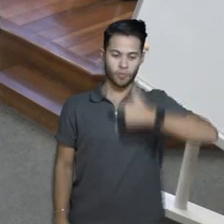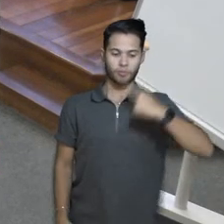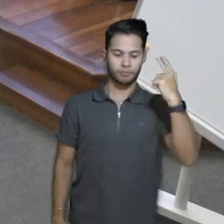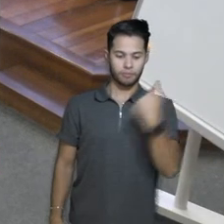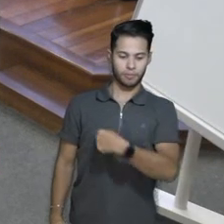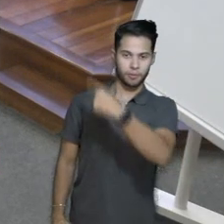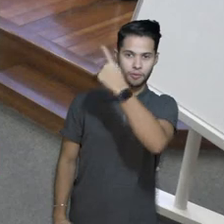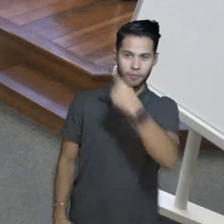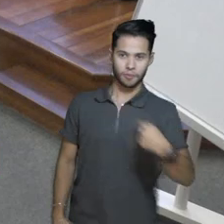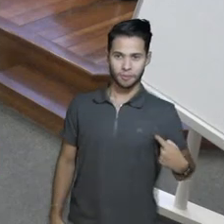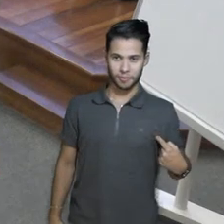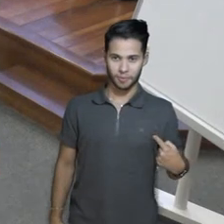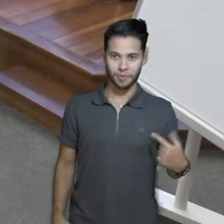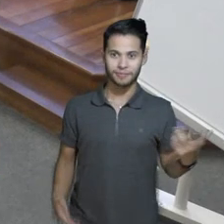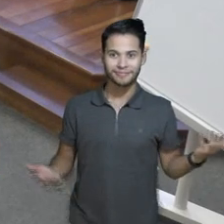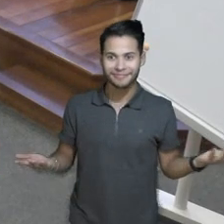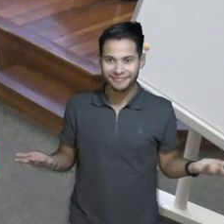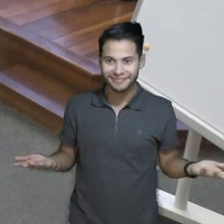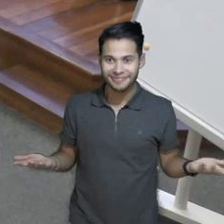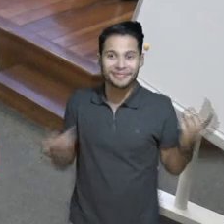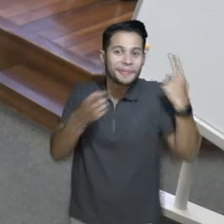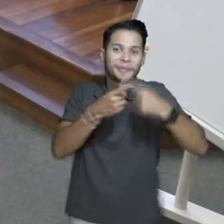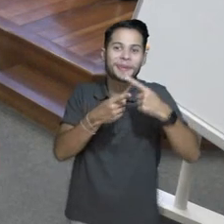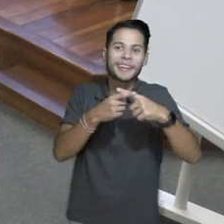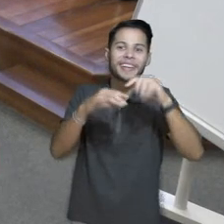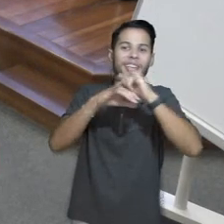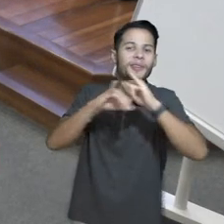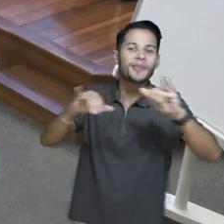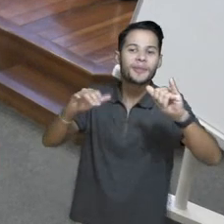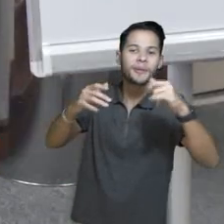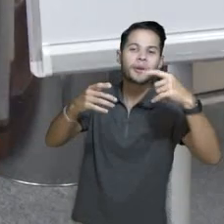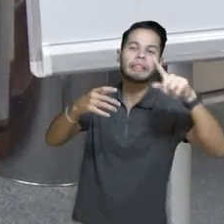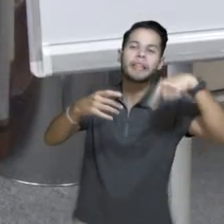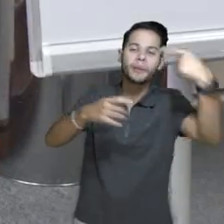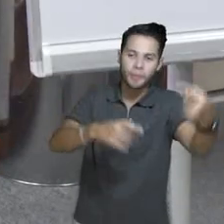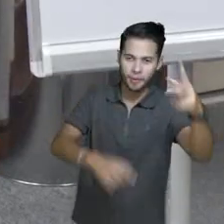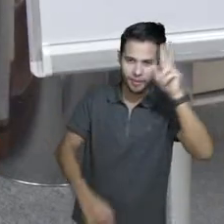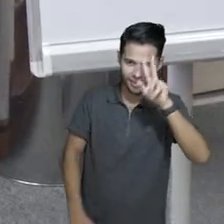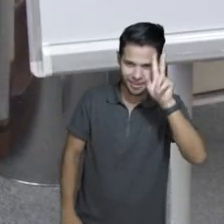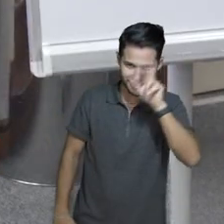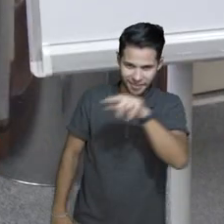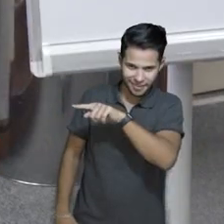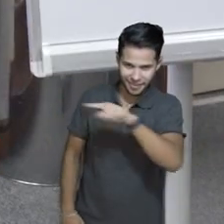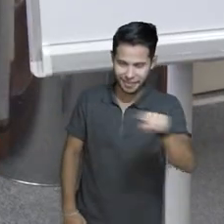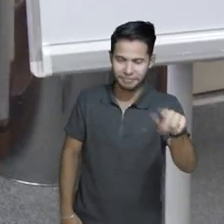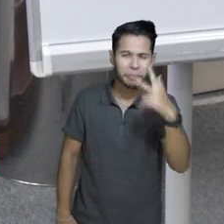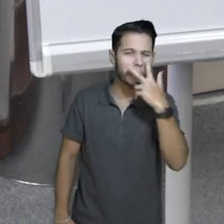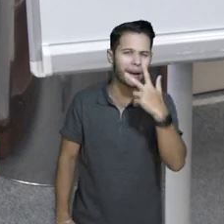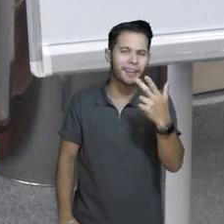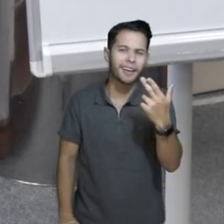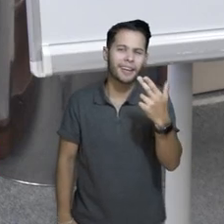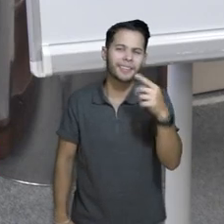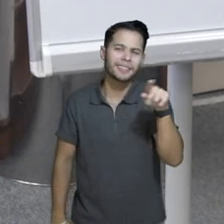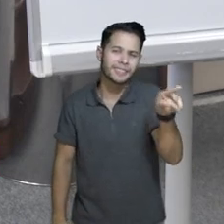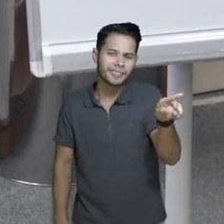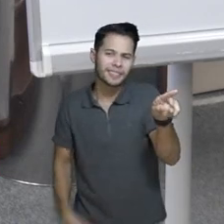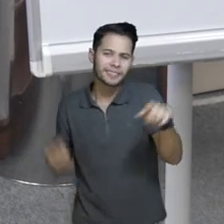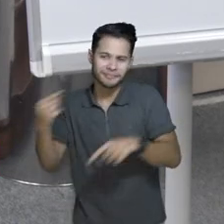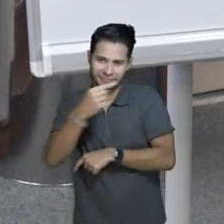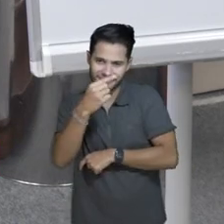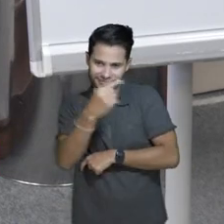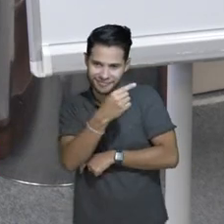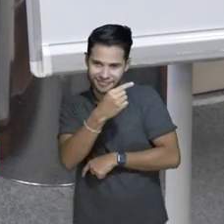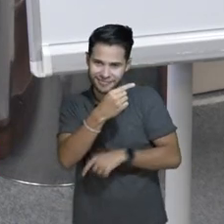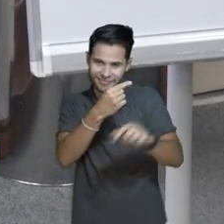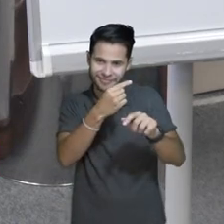dizendo isso para vocês que vocês vão se lembrar depois disso aí isso de uma certa forma impacta e